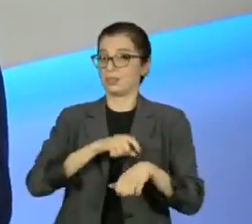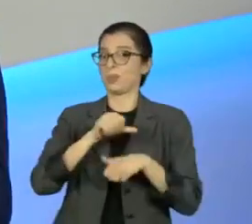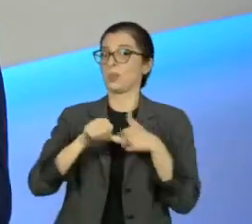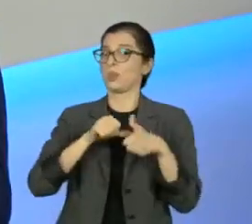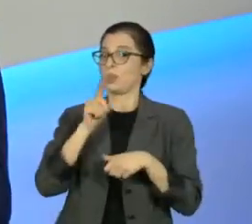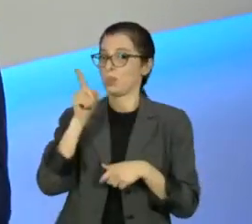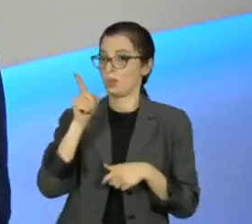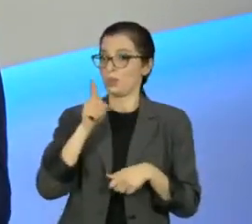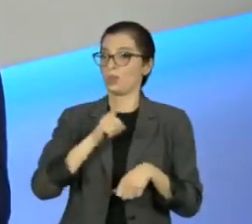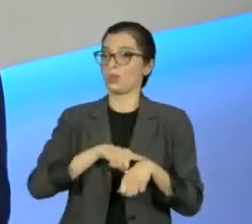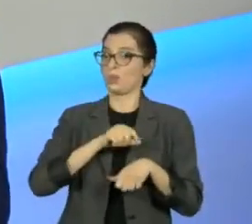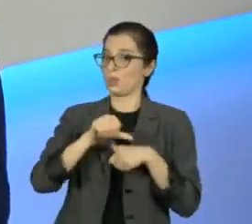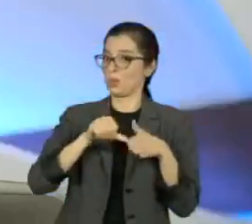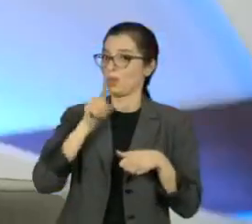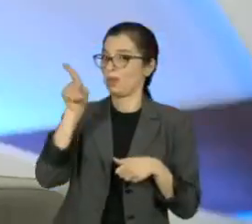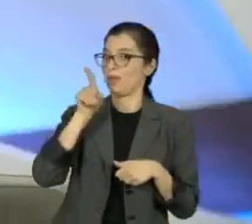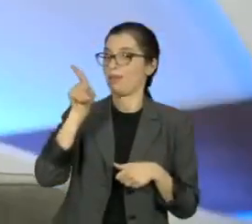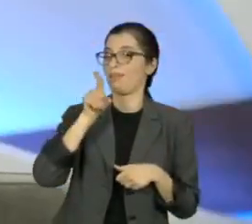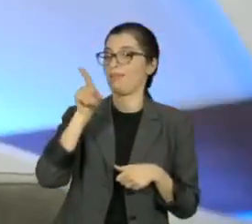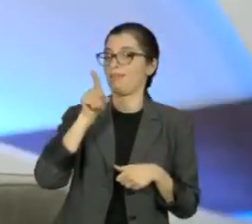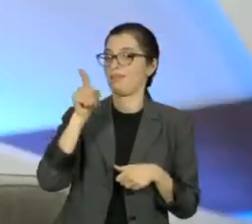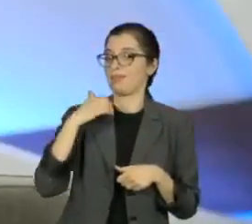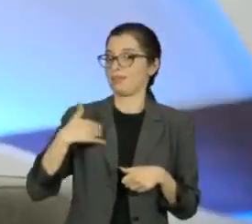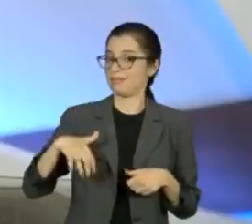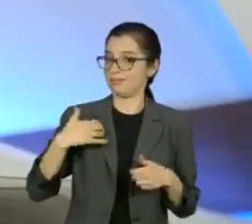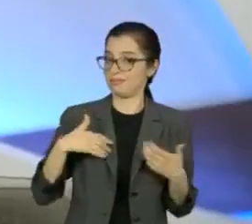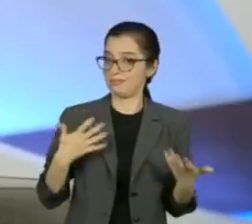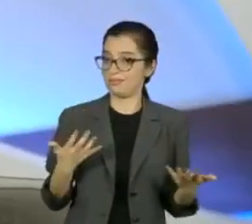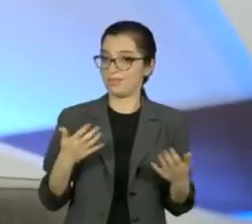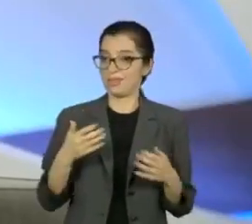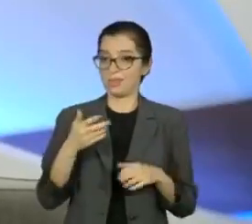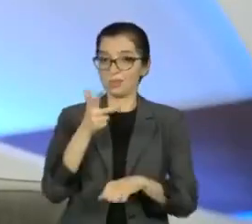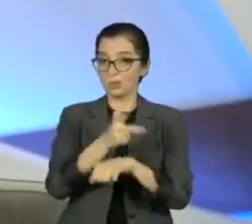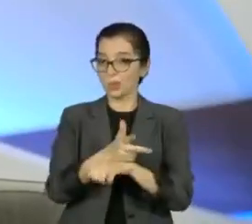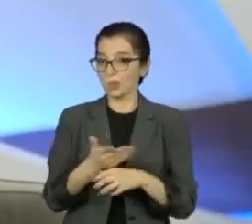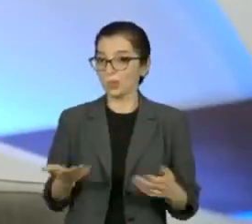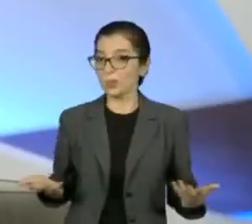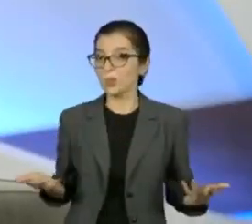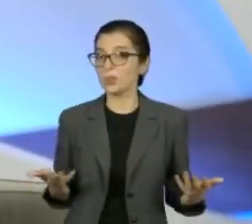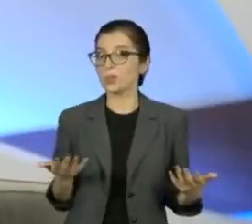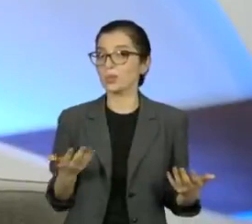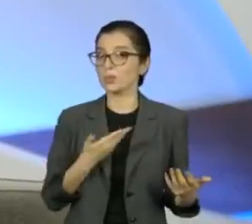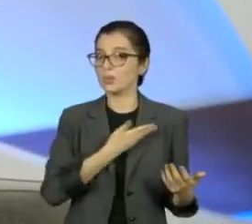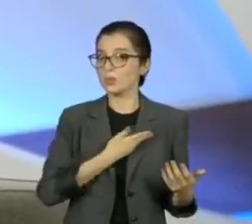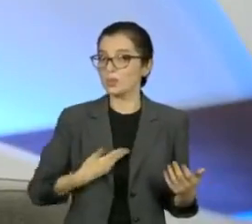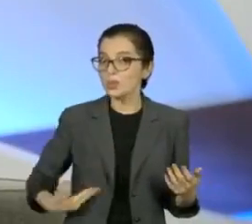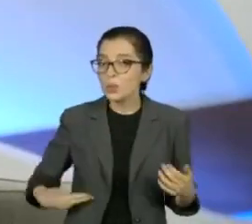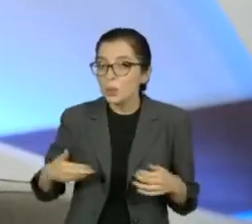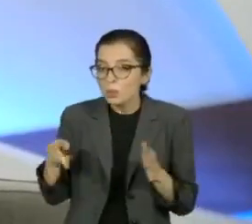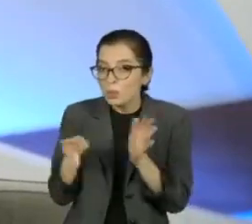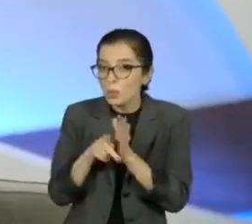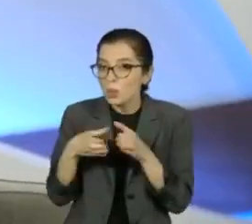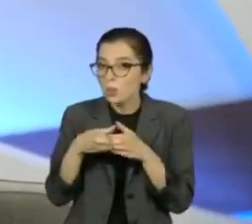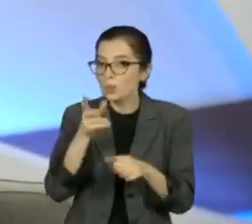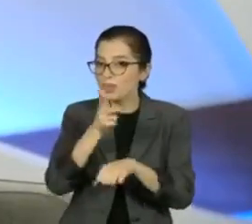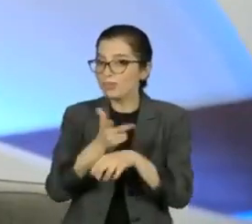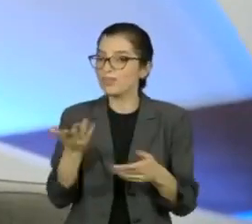pública. Pública. Exatamente. Exatamente. Então, isso é um negócio. É um negócio. Isso é briga de